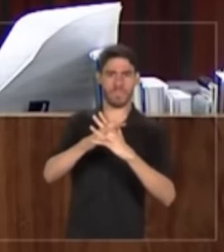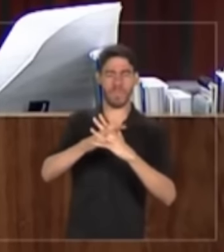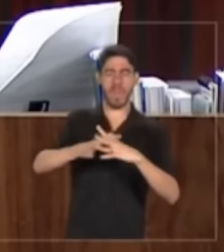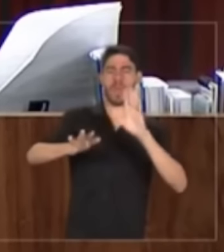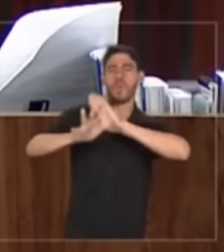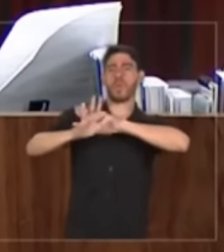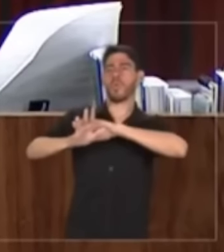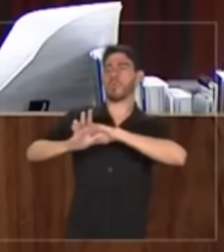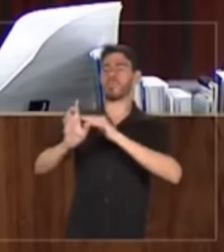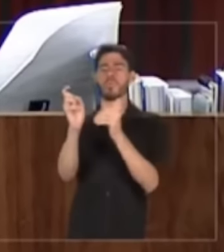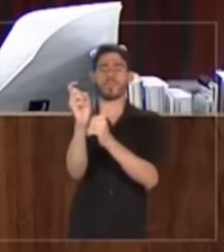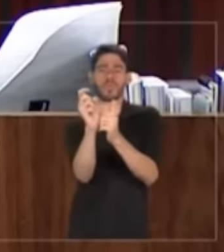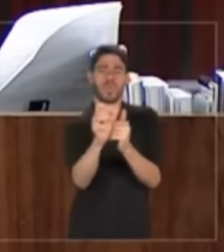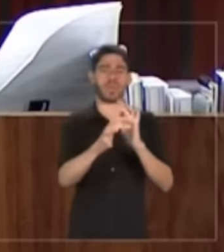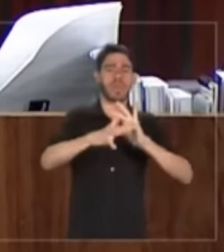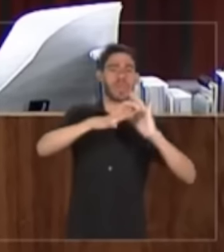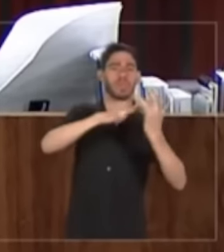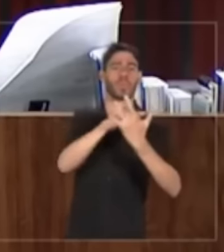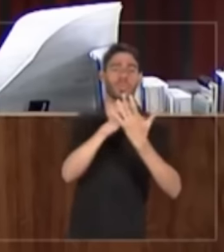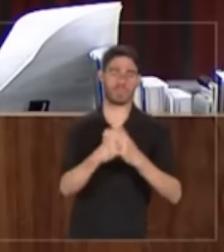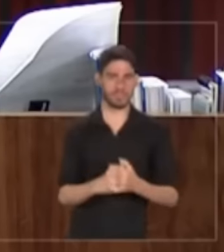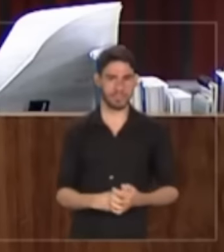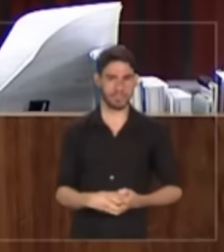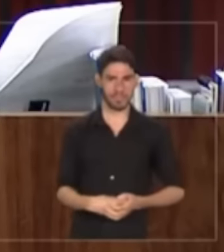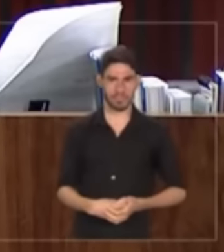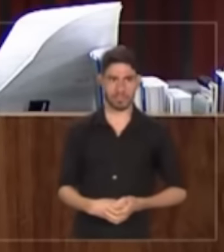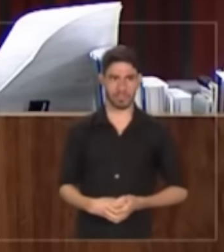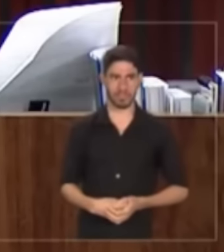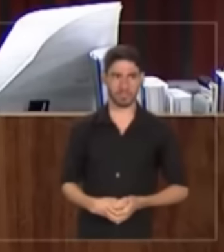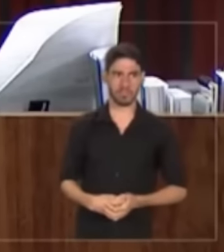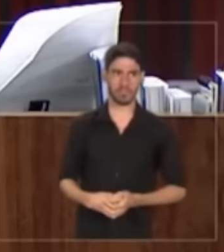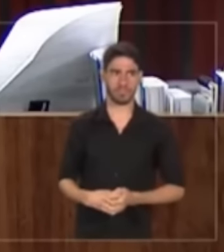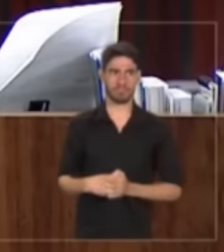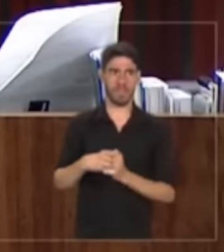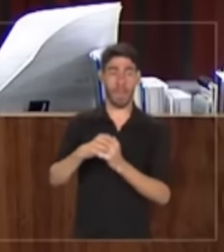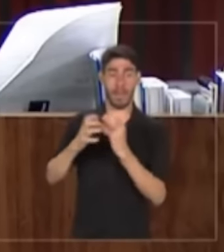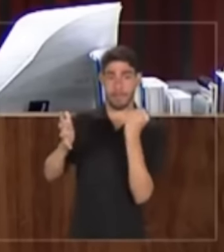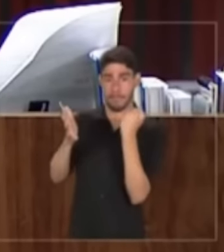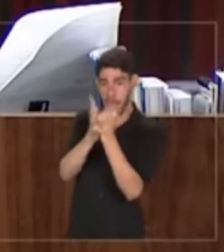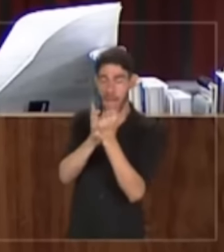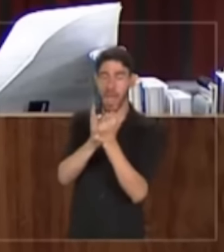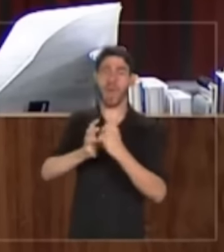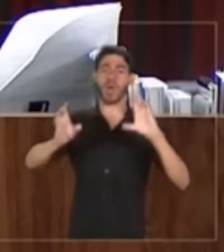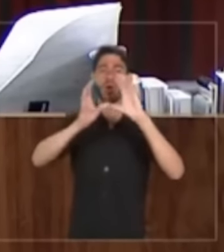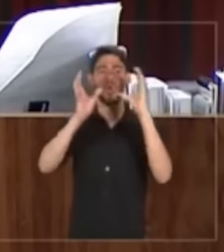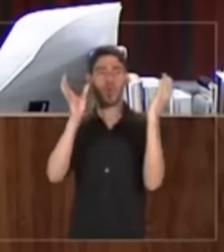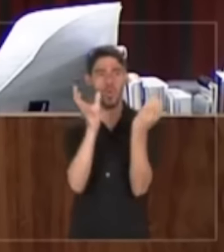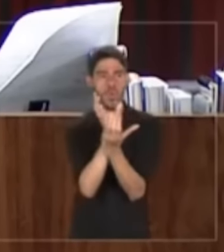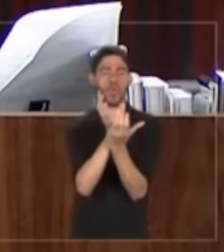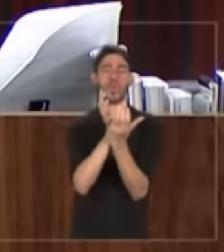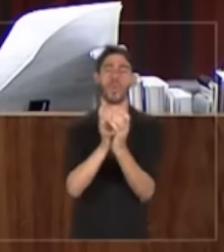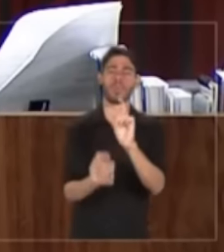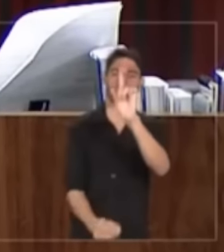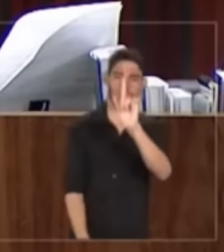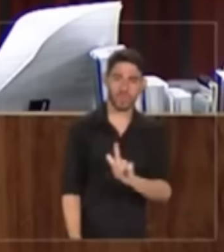Anonimato das redes sociais um legado de Uma Corte O Legado de uma